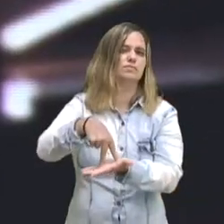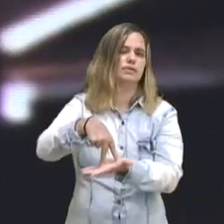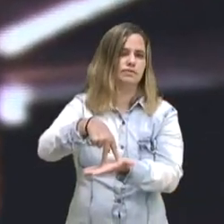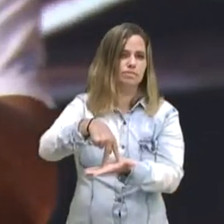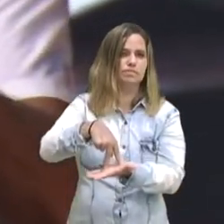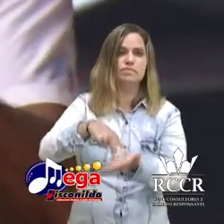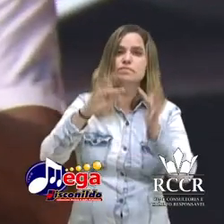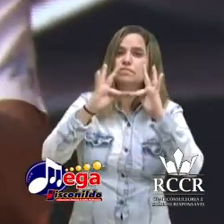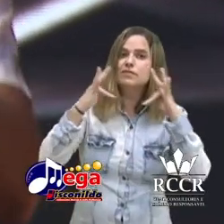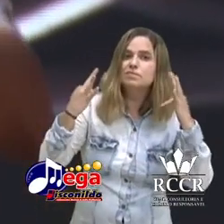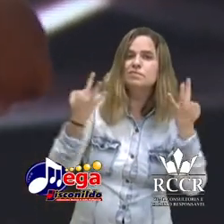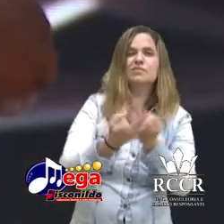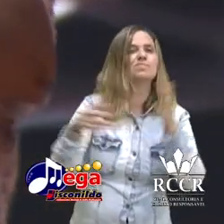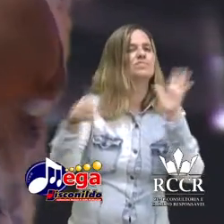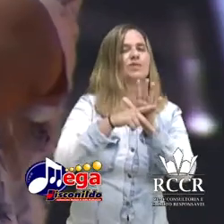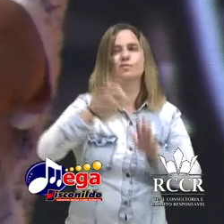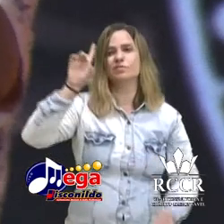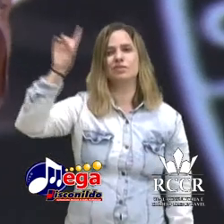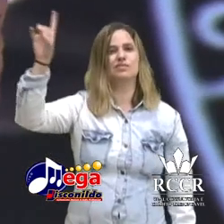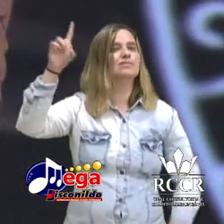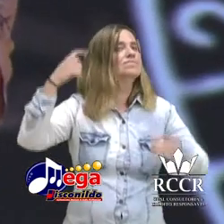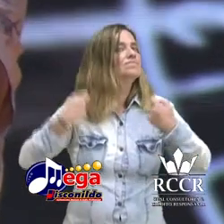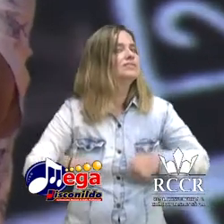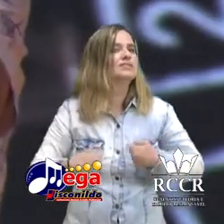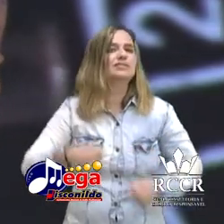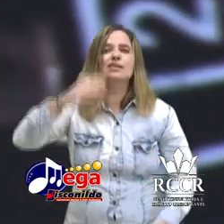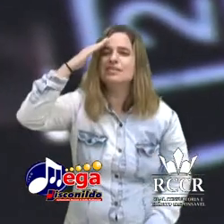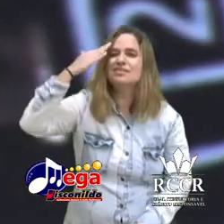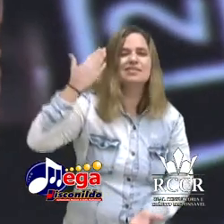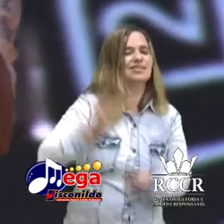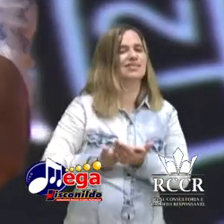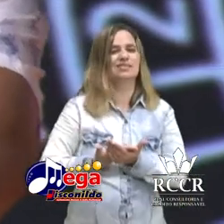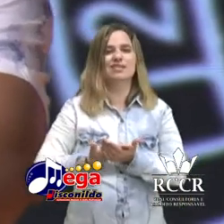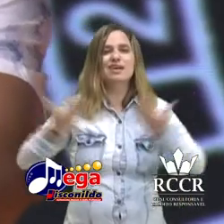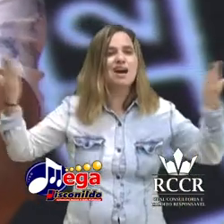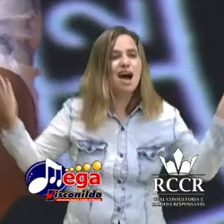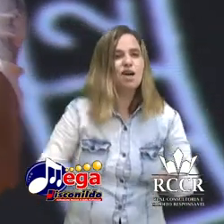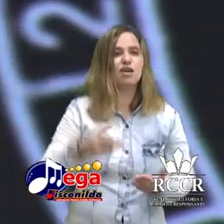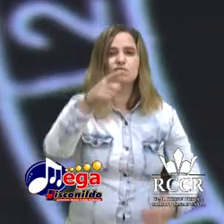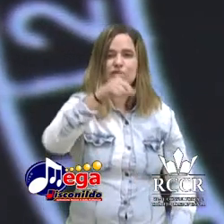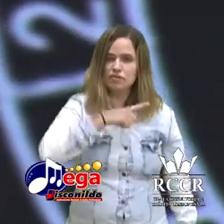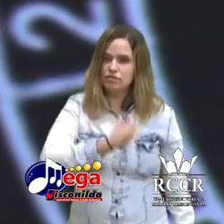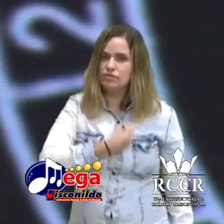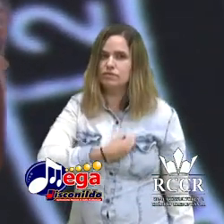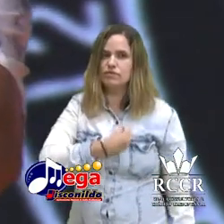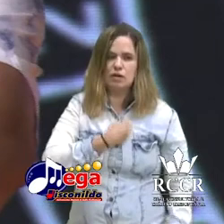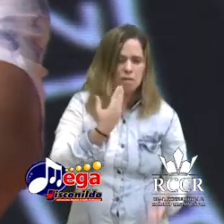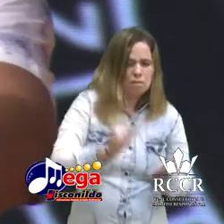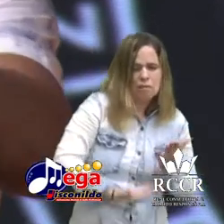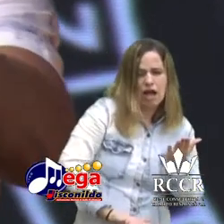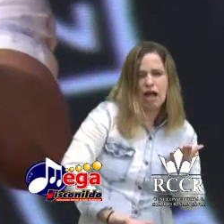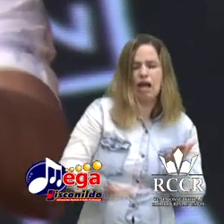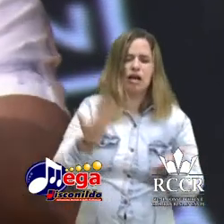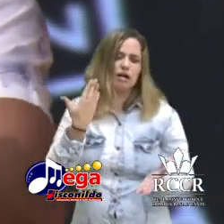acreditar. Ainda que hoje você esteja vivendo perdas, dificuldades na tua casa, lutas na tua